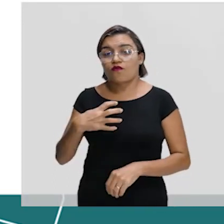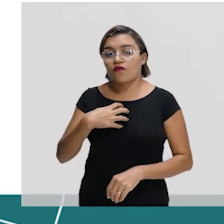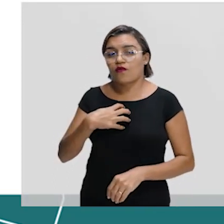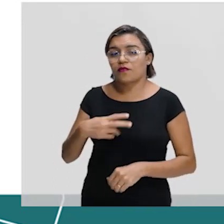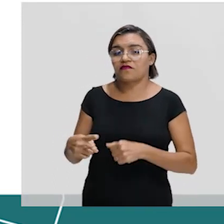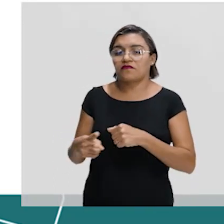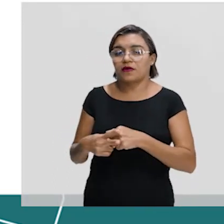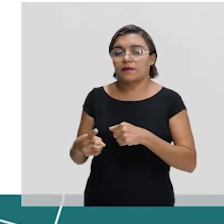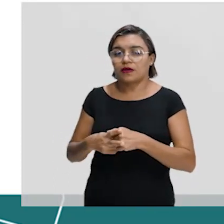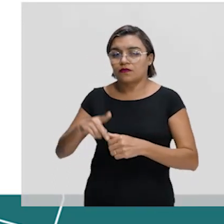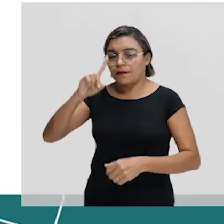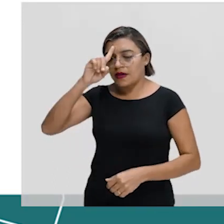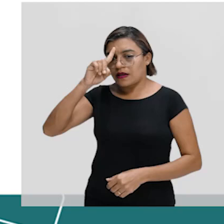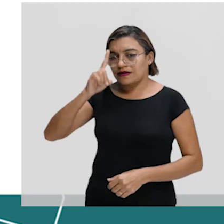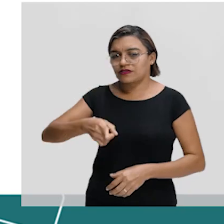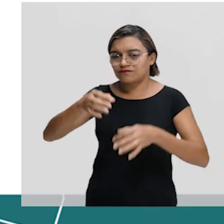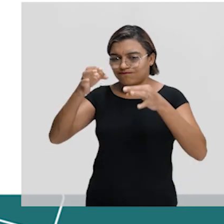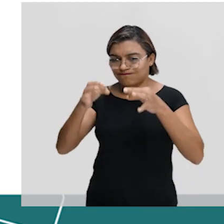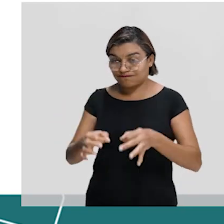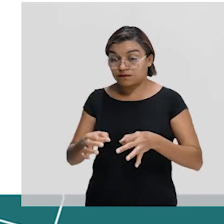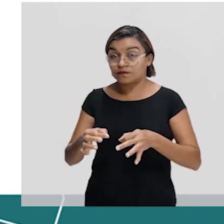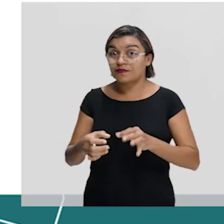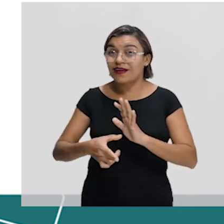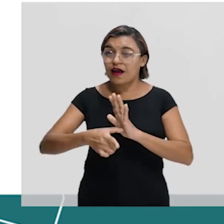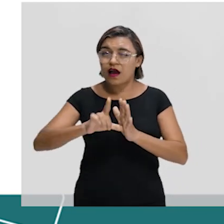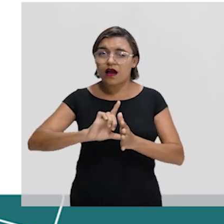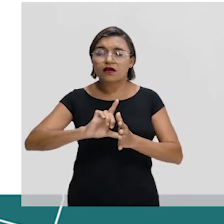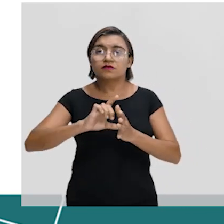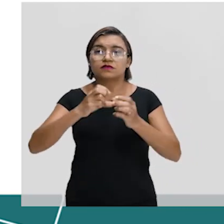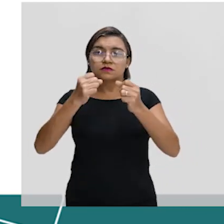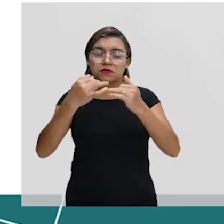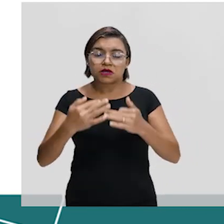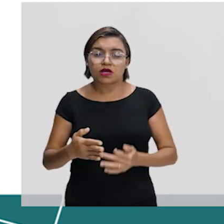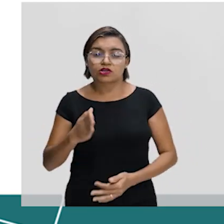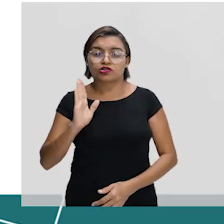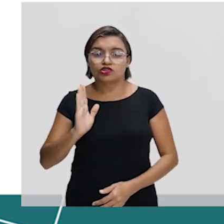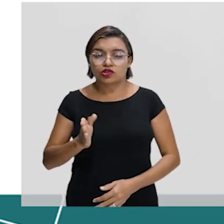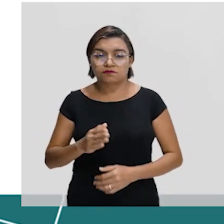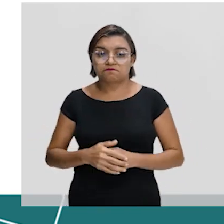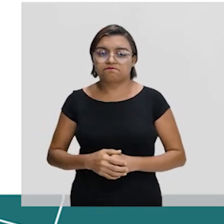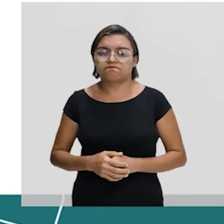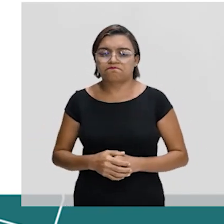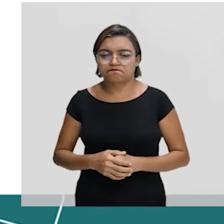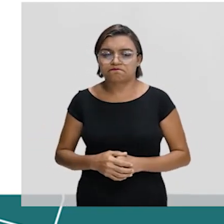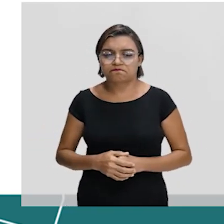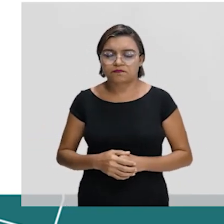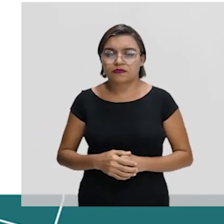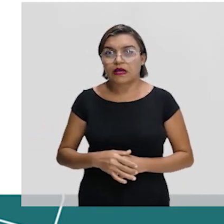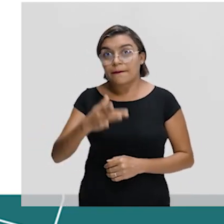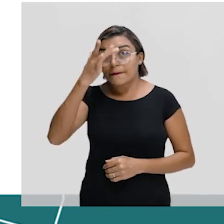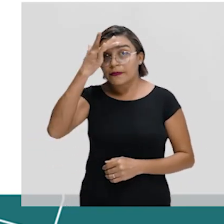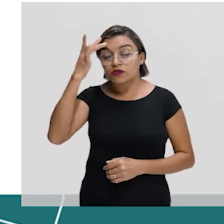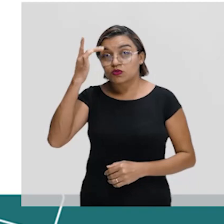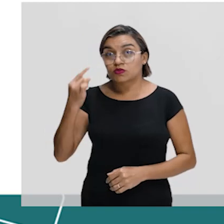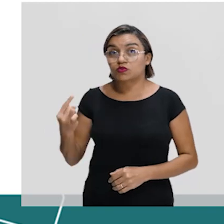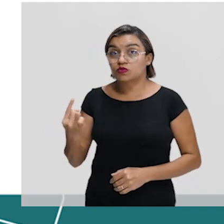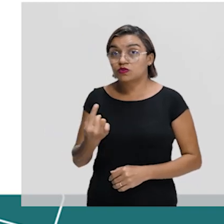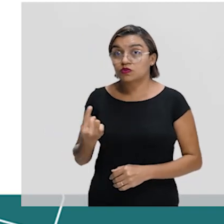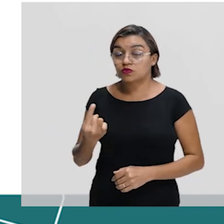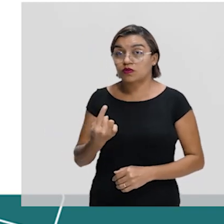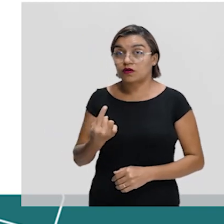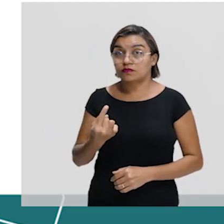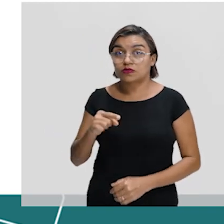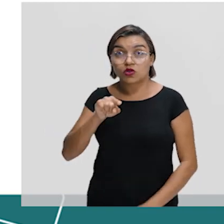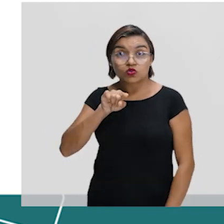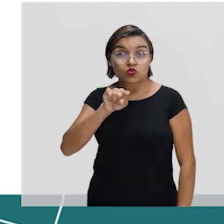imperativo afirmativo. Como eu já falei anteriormente, exceto a segunda pessoa do singular. Tu e vós, tá?